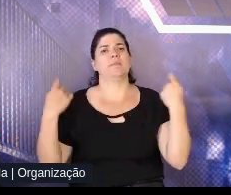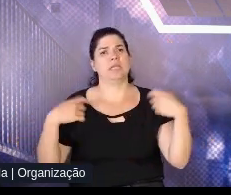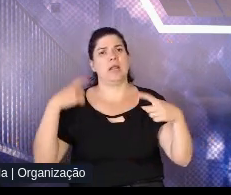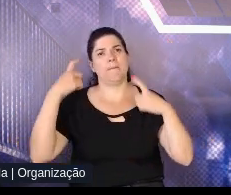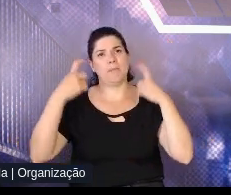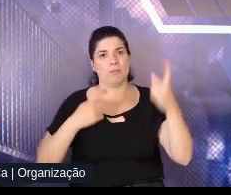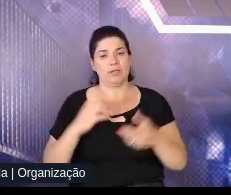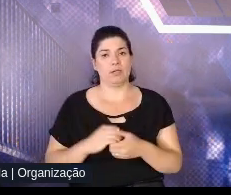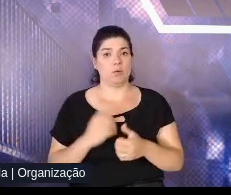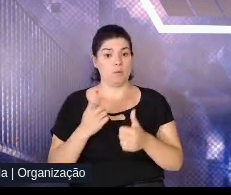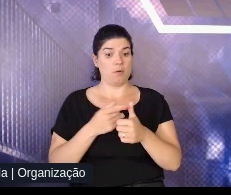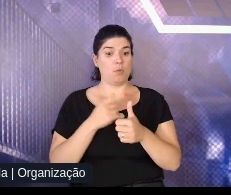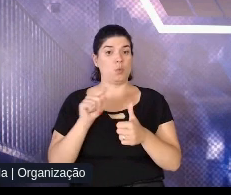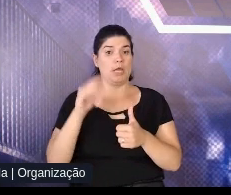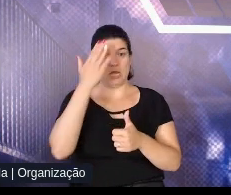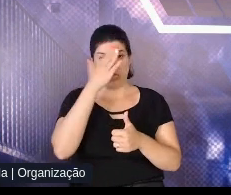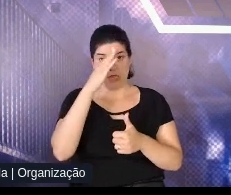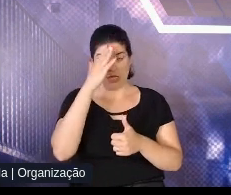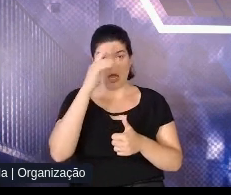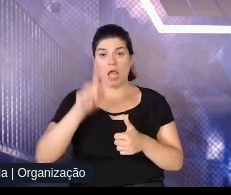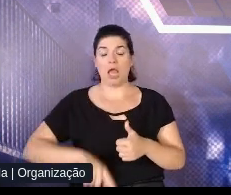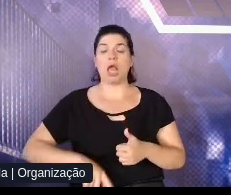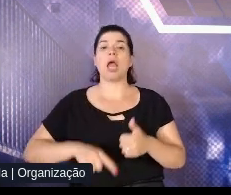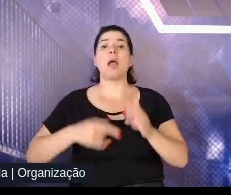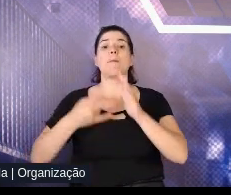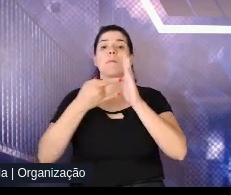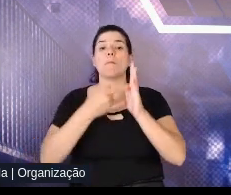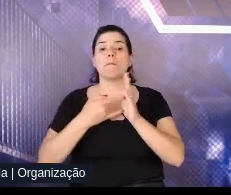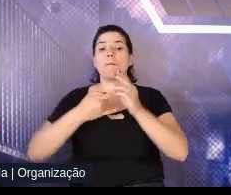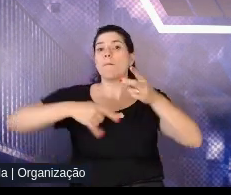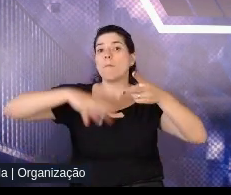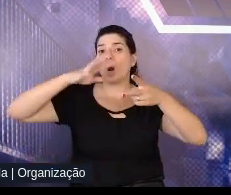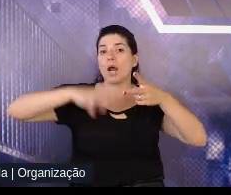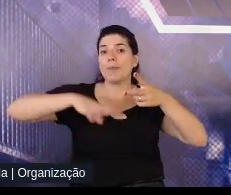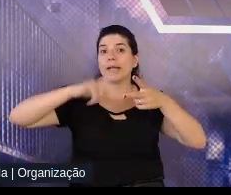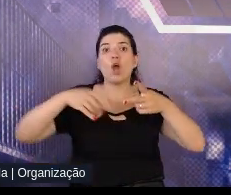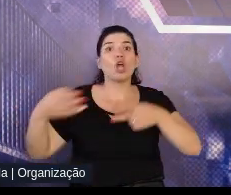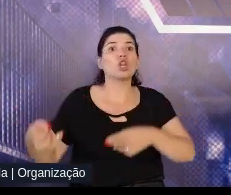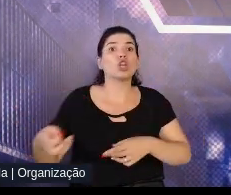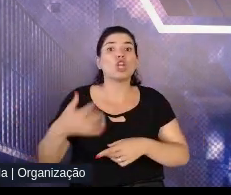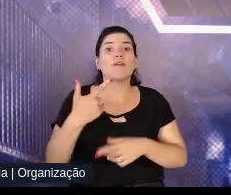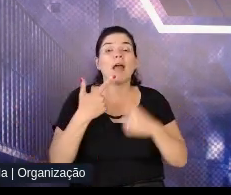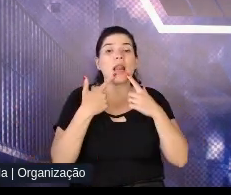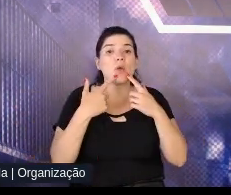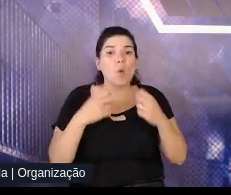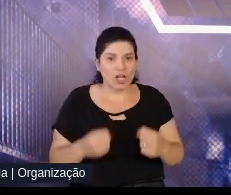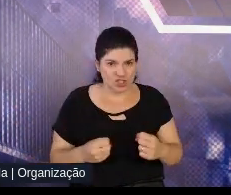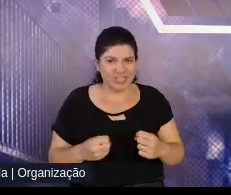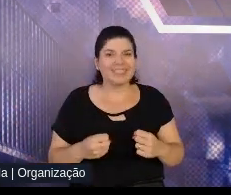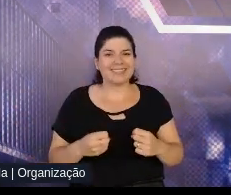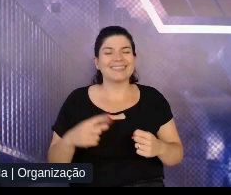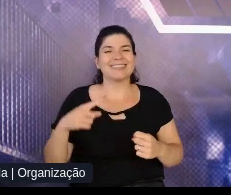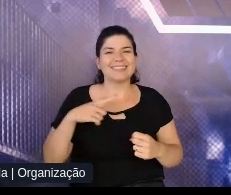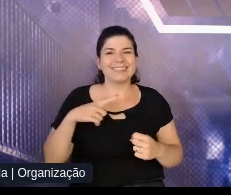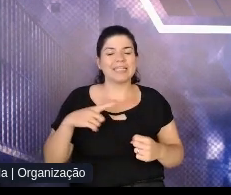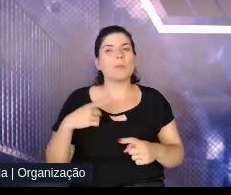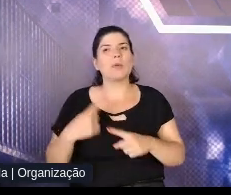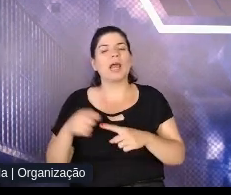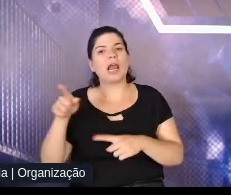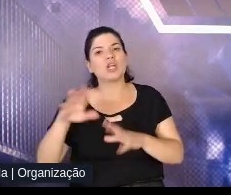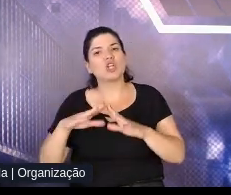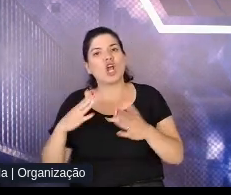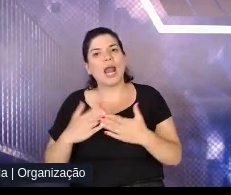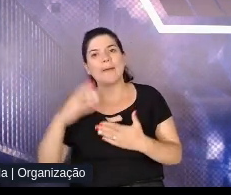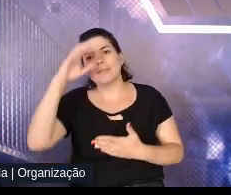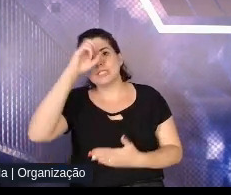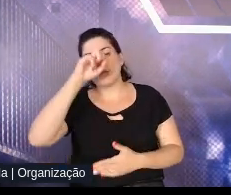que o primeiro ponto é a gente entender que a programação ela é uma nova linguagem. Né? Na escola a gente aprende o português, aprende